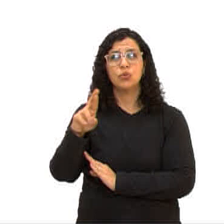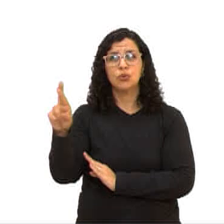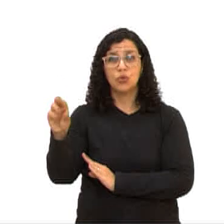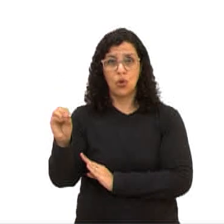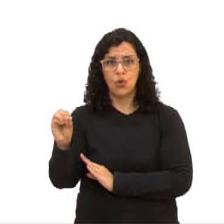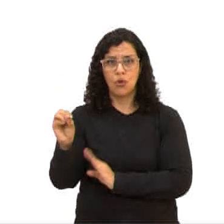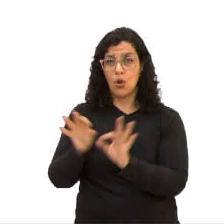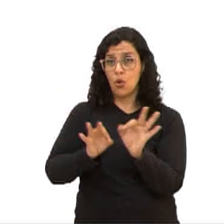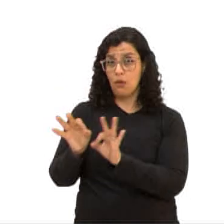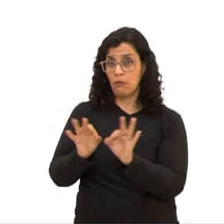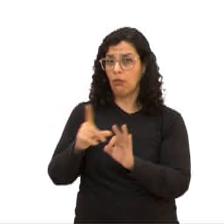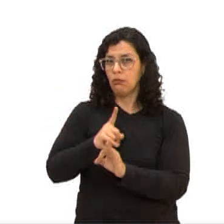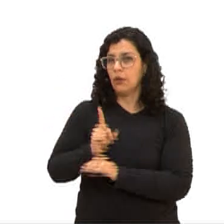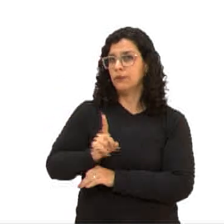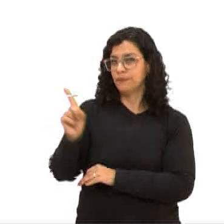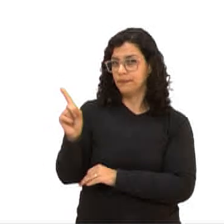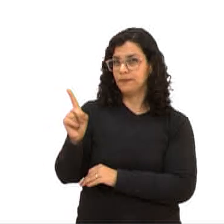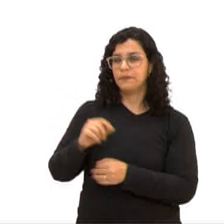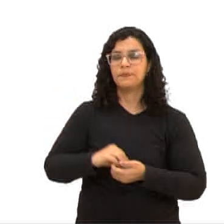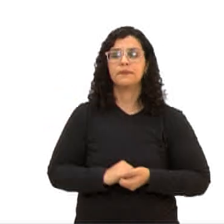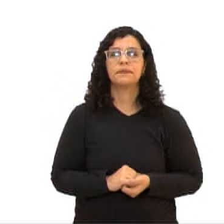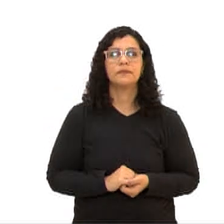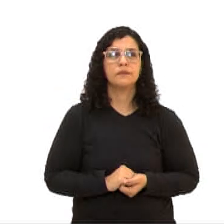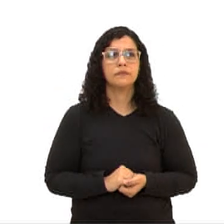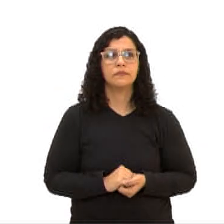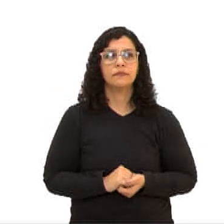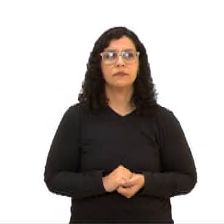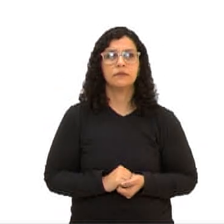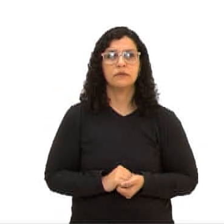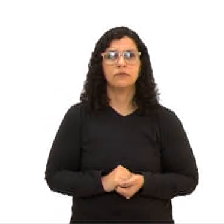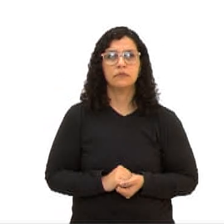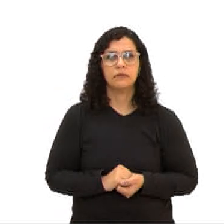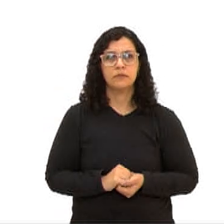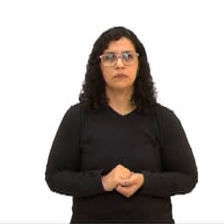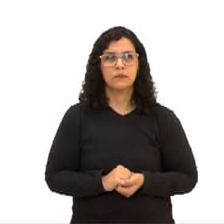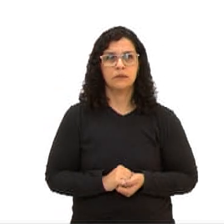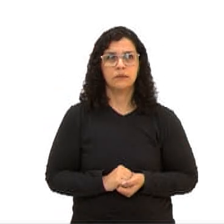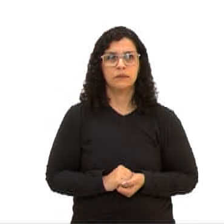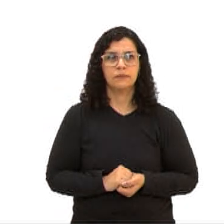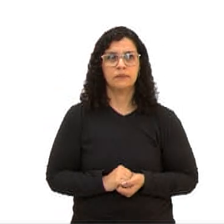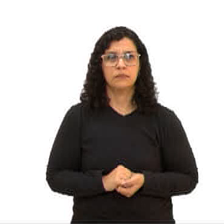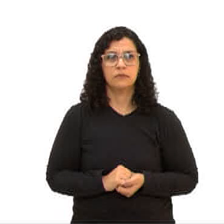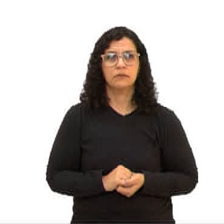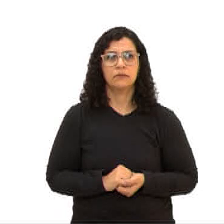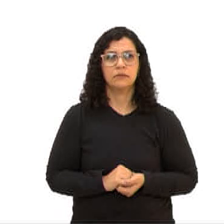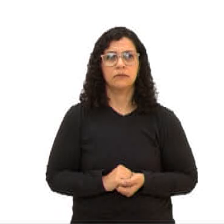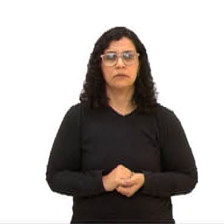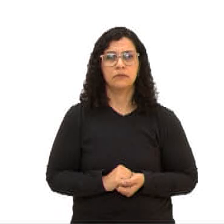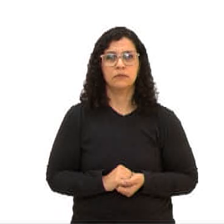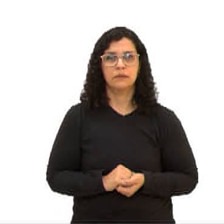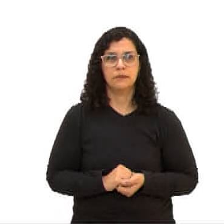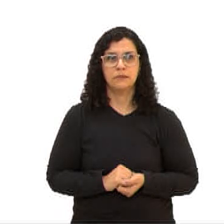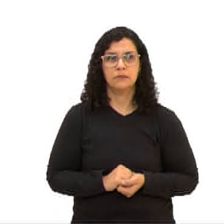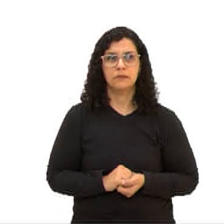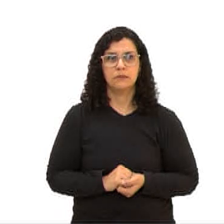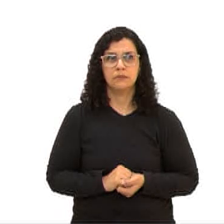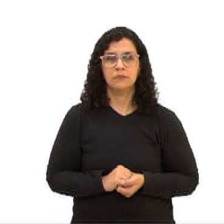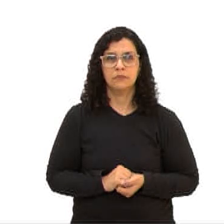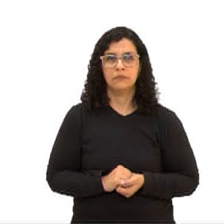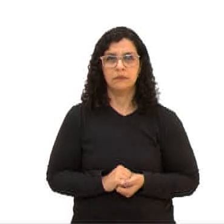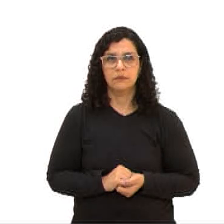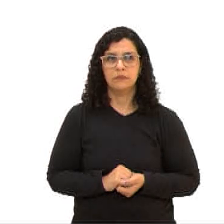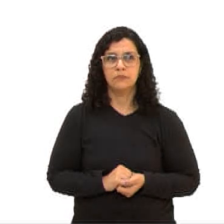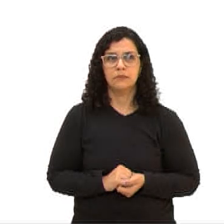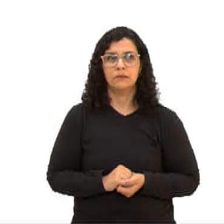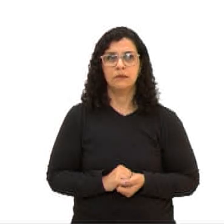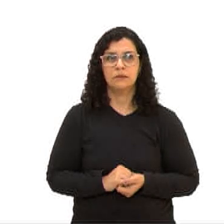muito organizado. Agora planifico todo em minha agenda. Las 11, tomar